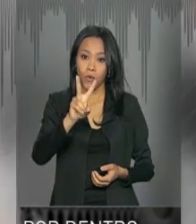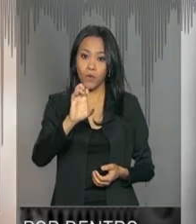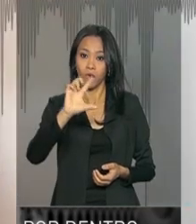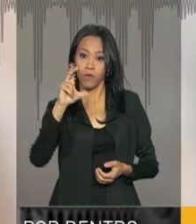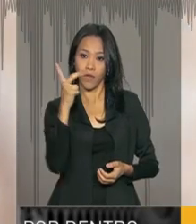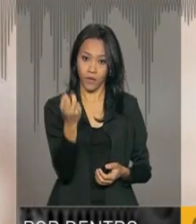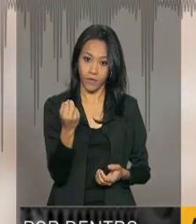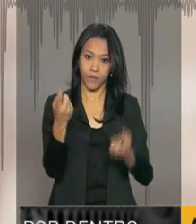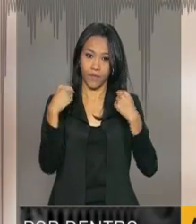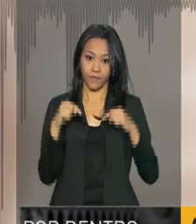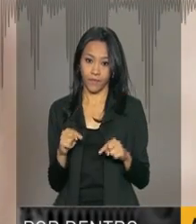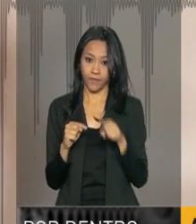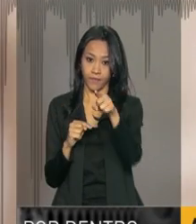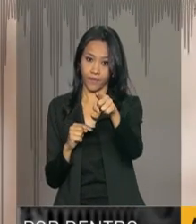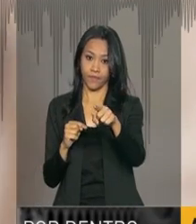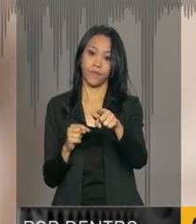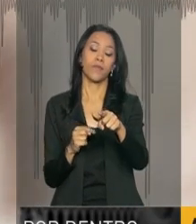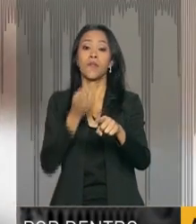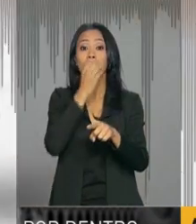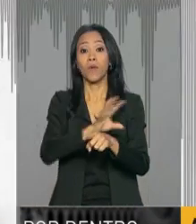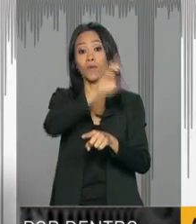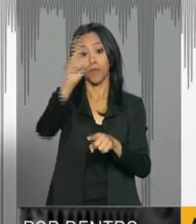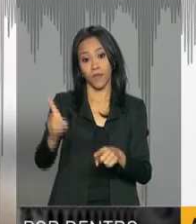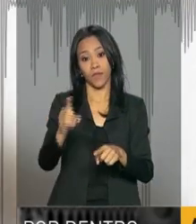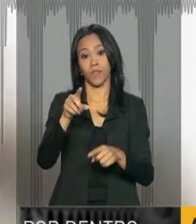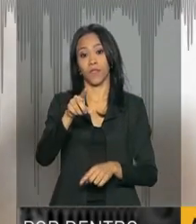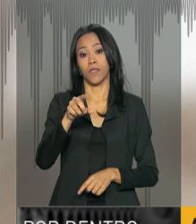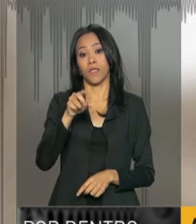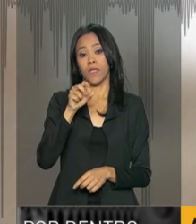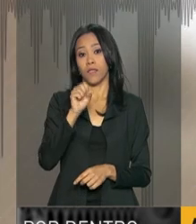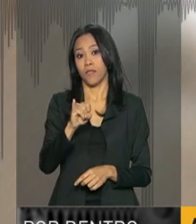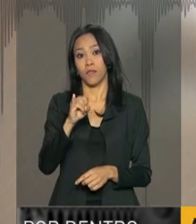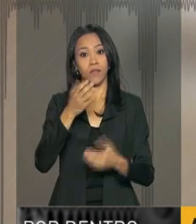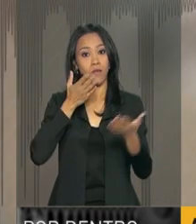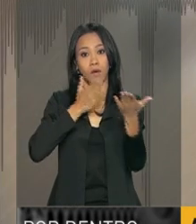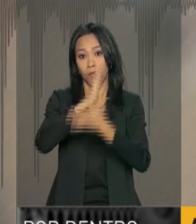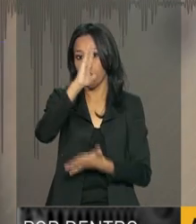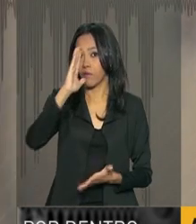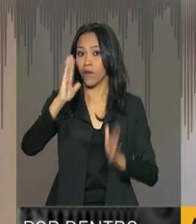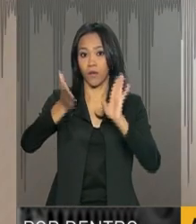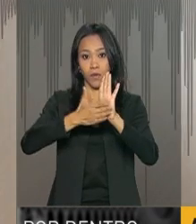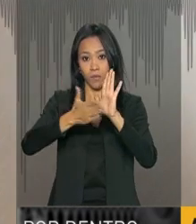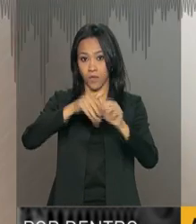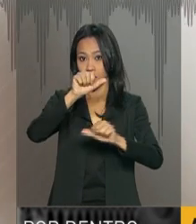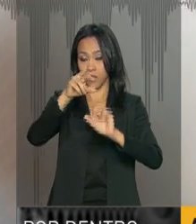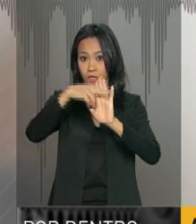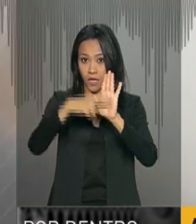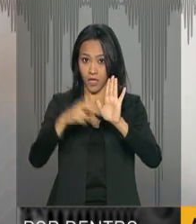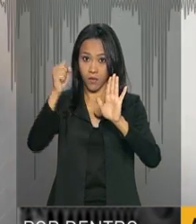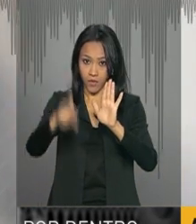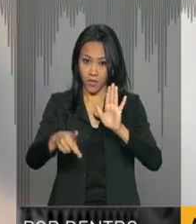dia ministro diogo oliveira ministro na hipótese de não aprovação da reforma da previdência o governo vai